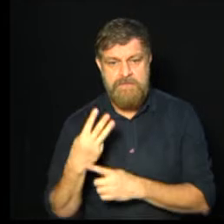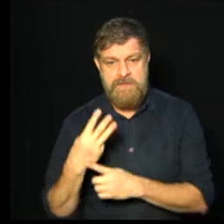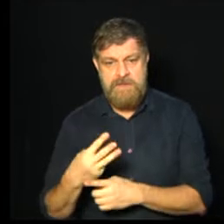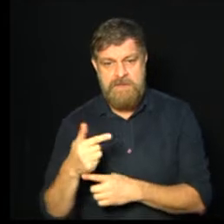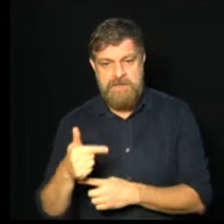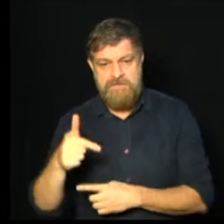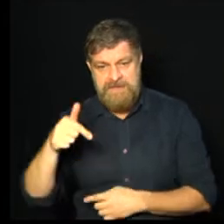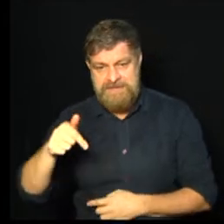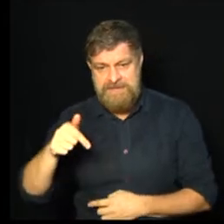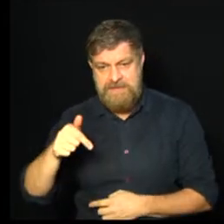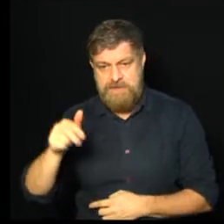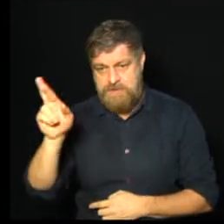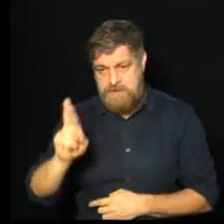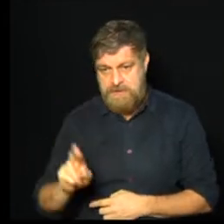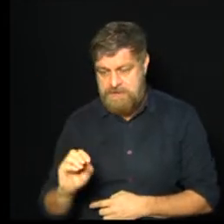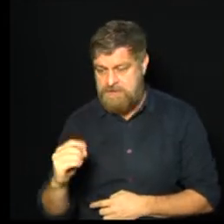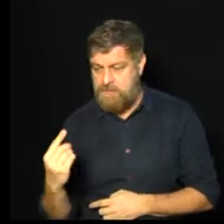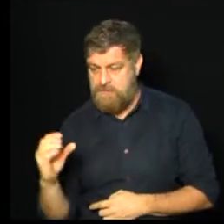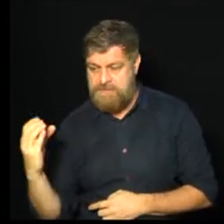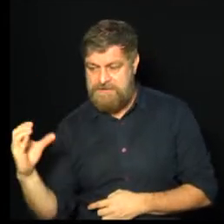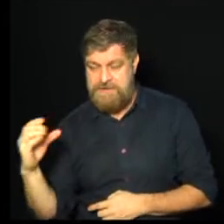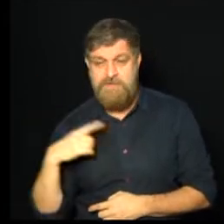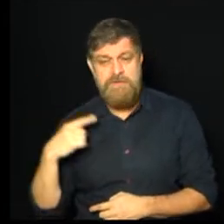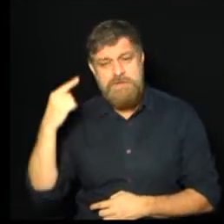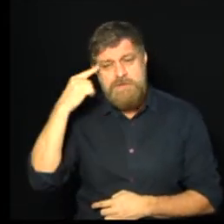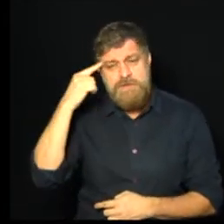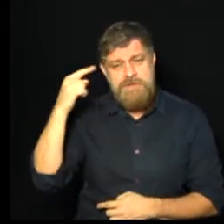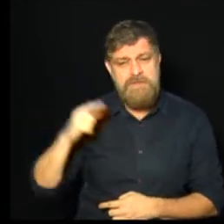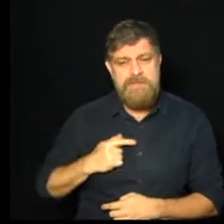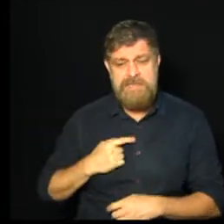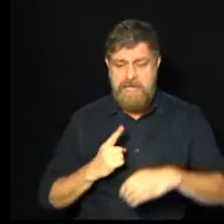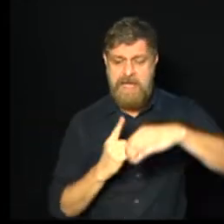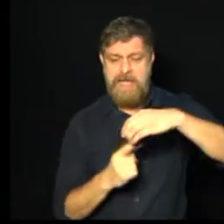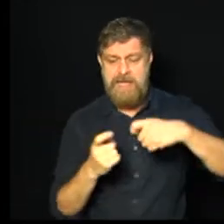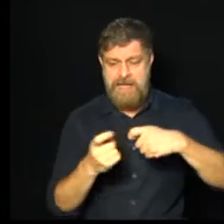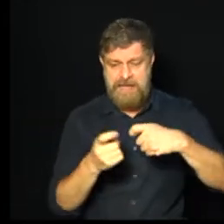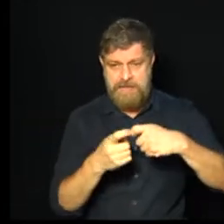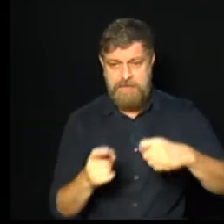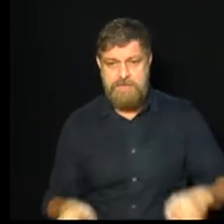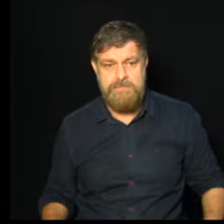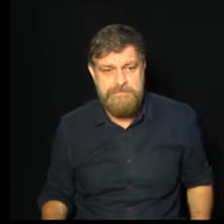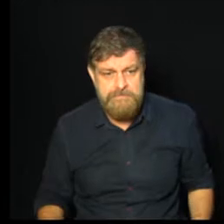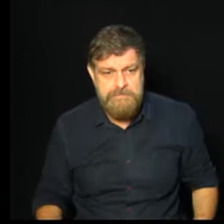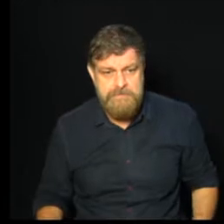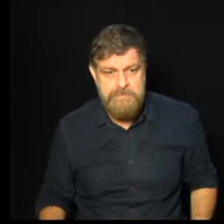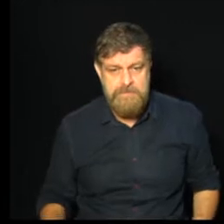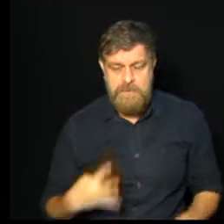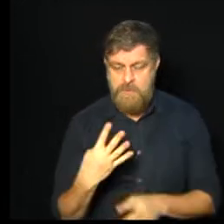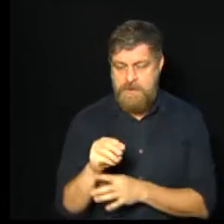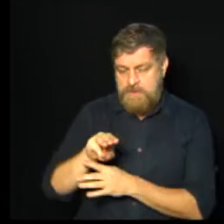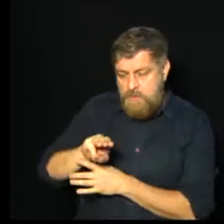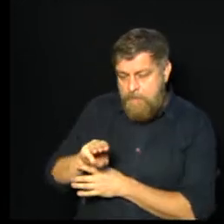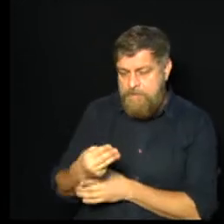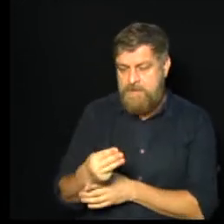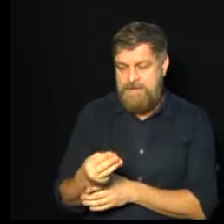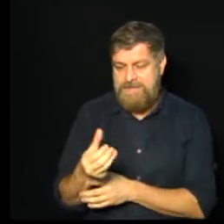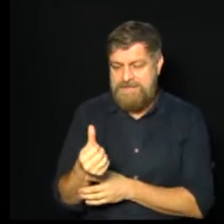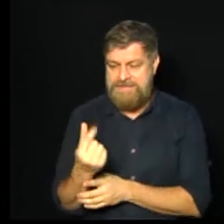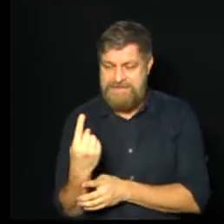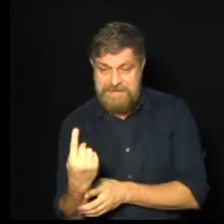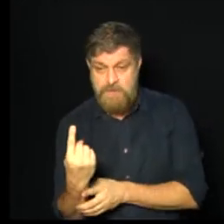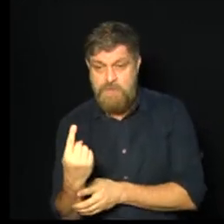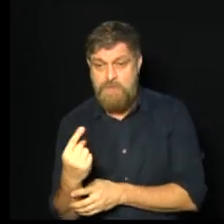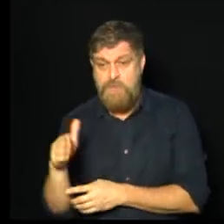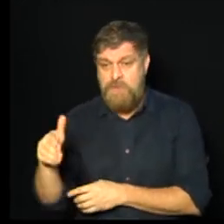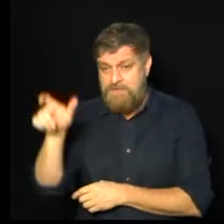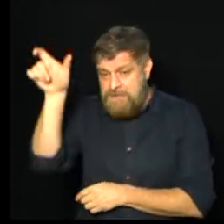6.319.327,01, quando você fala dos clínicos. 4.061.000 quando você fala